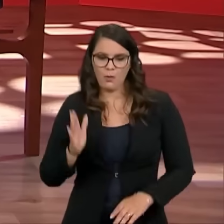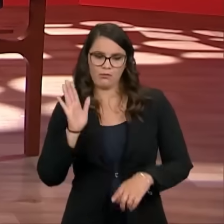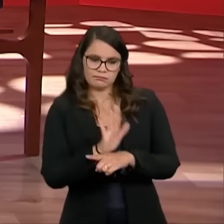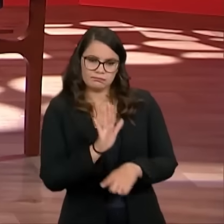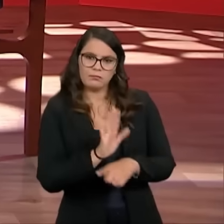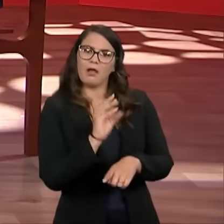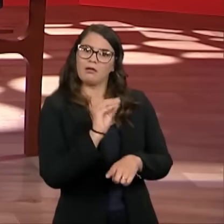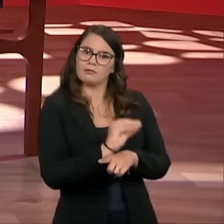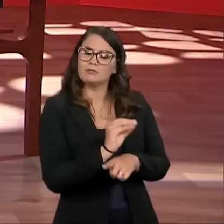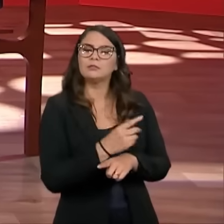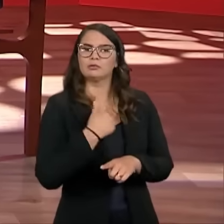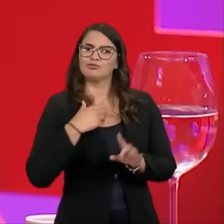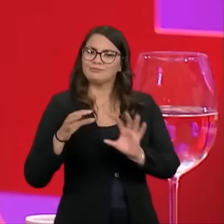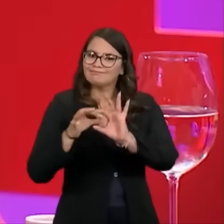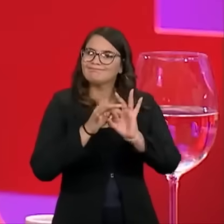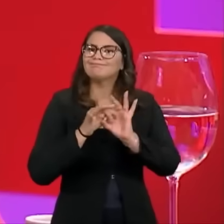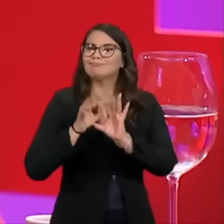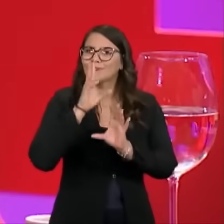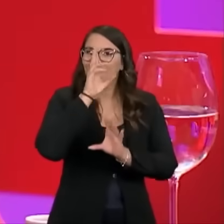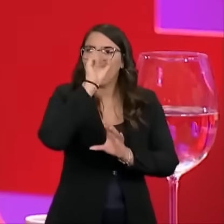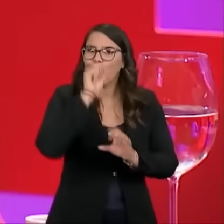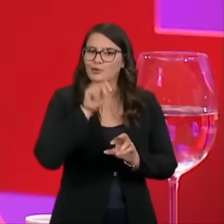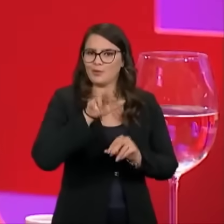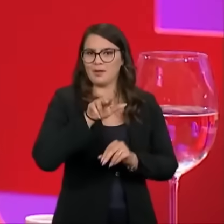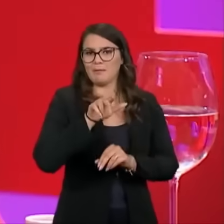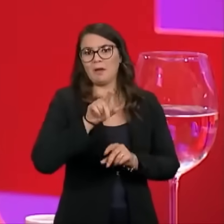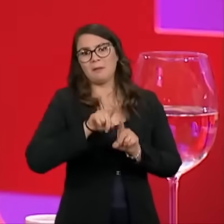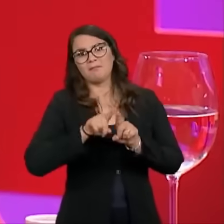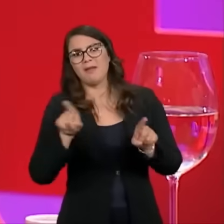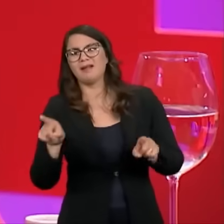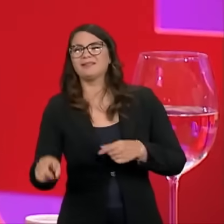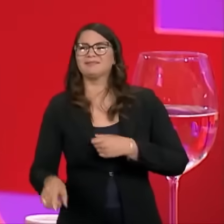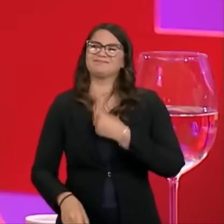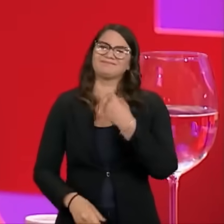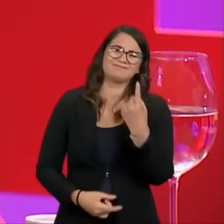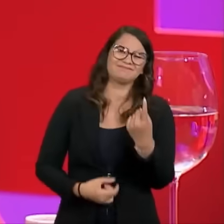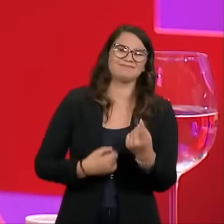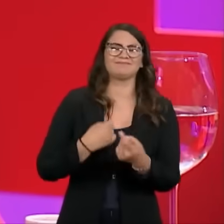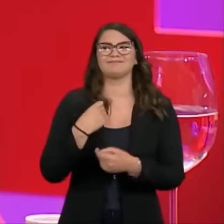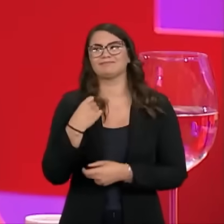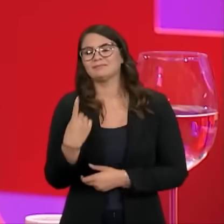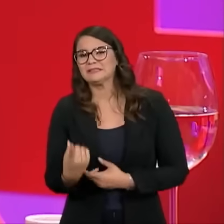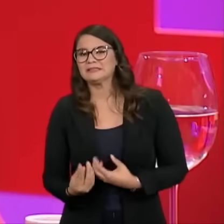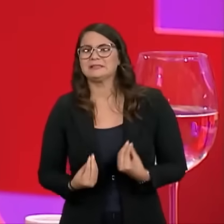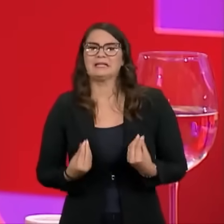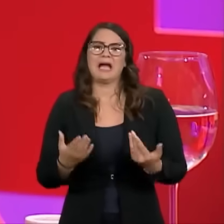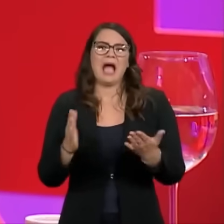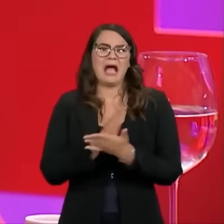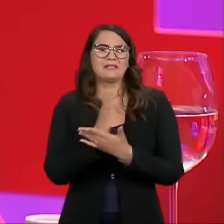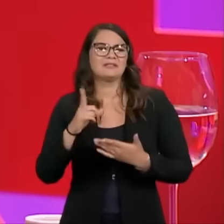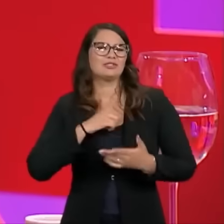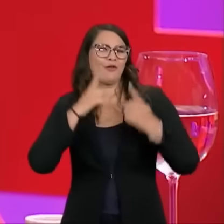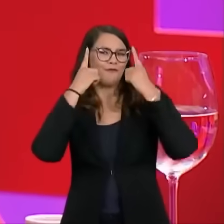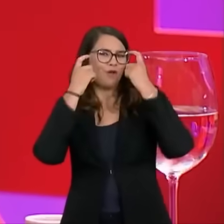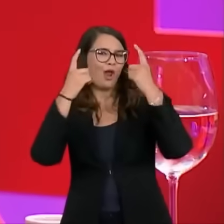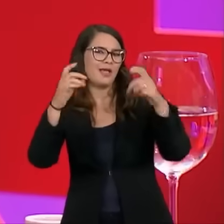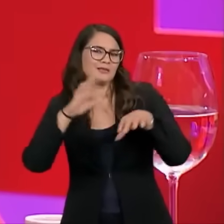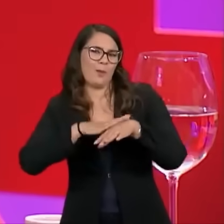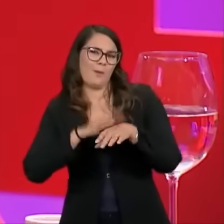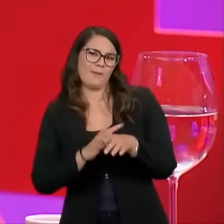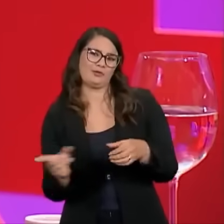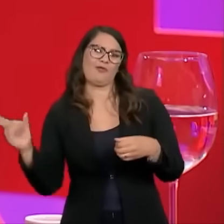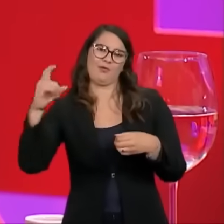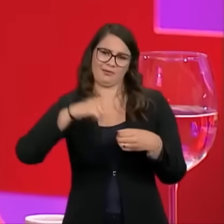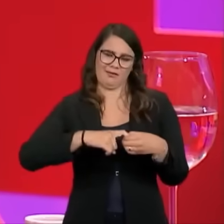um vínculo muito forte com as minhas irmãs mas eram episódios muito lamentáveis assim de muita violência quando eu voltava